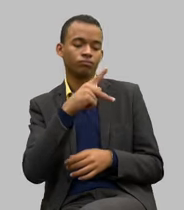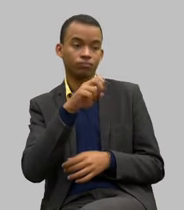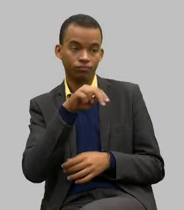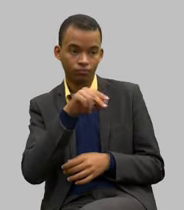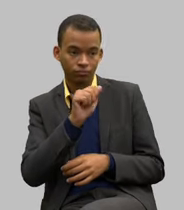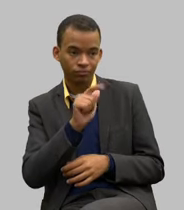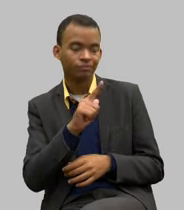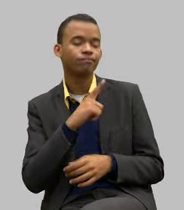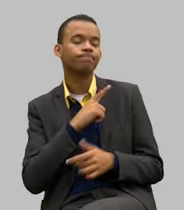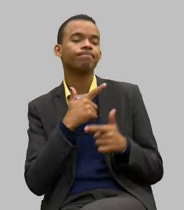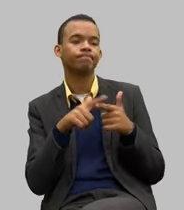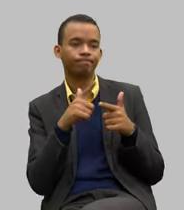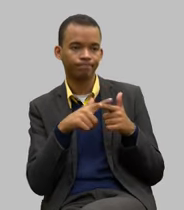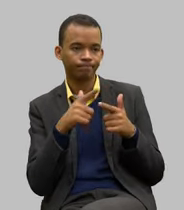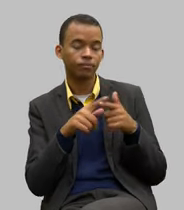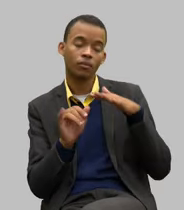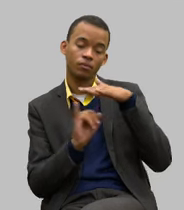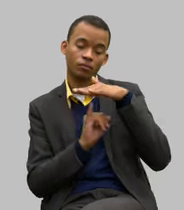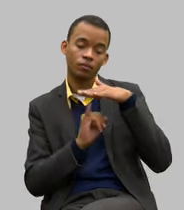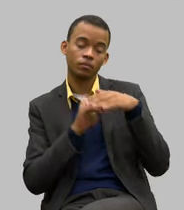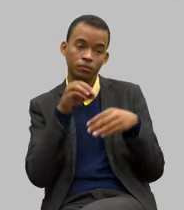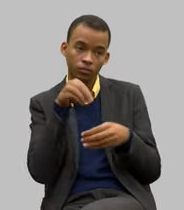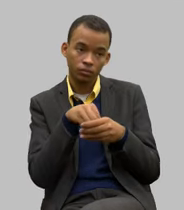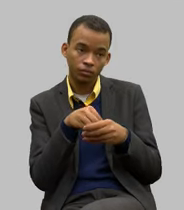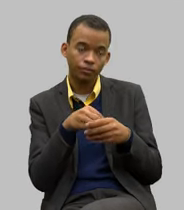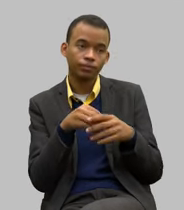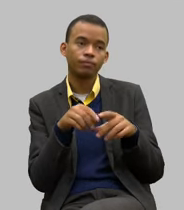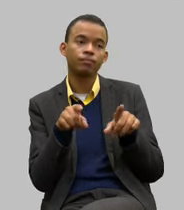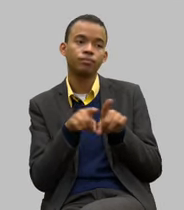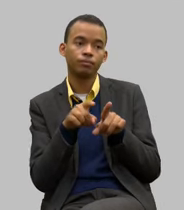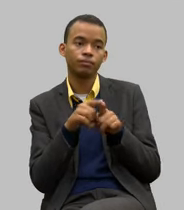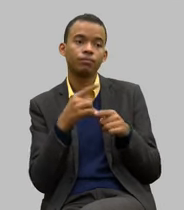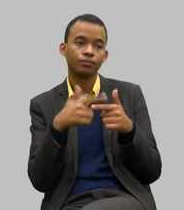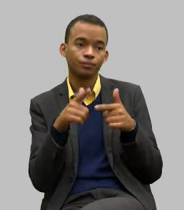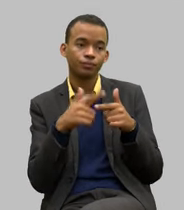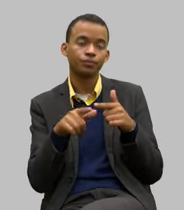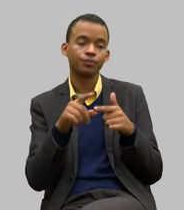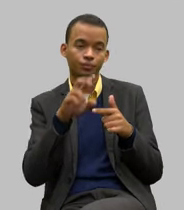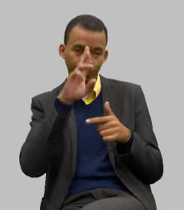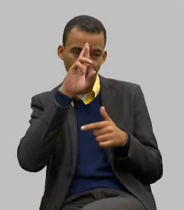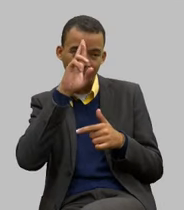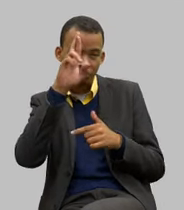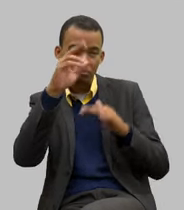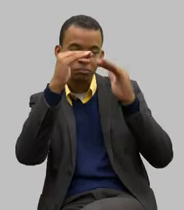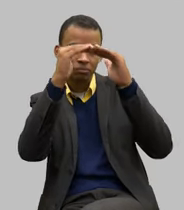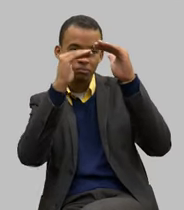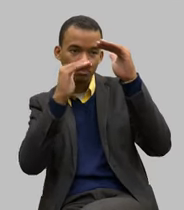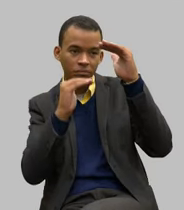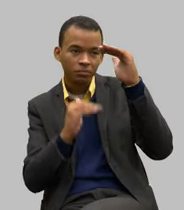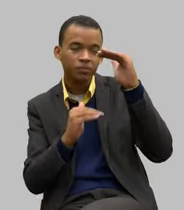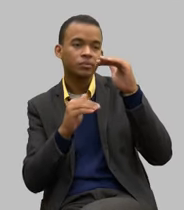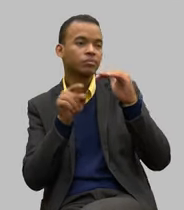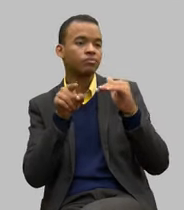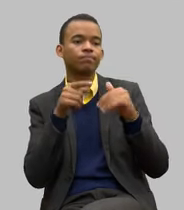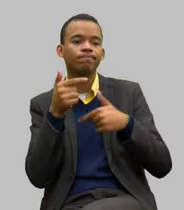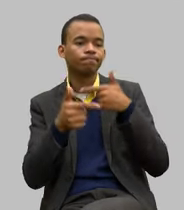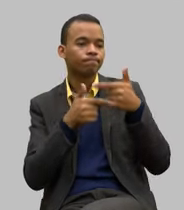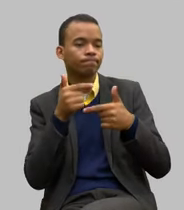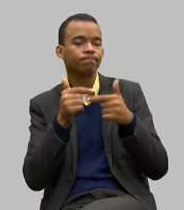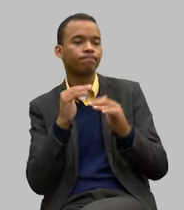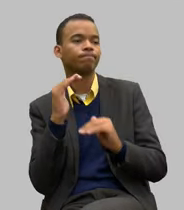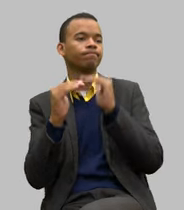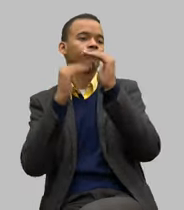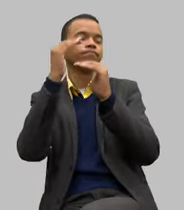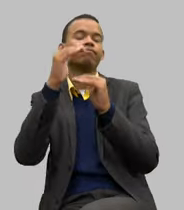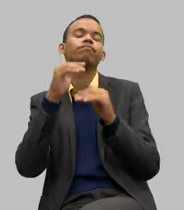polícia penal problemas eh de hierarquia problema de Ascensão à carreira problema de